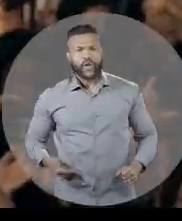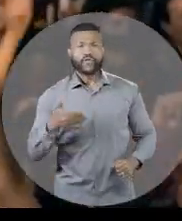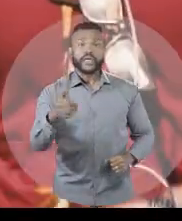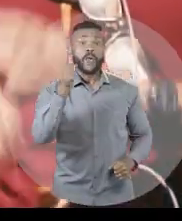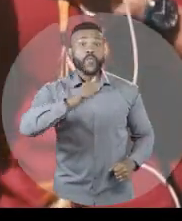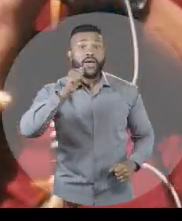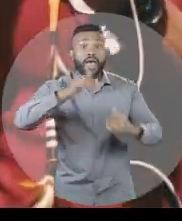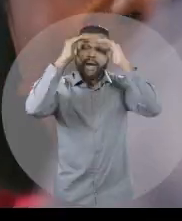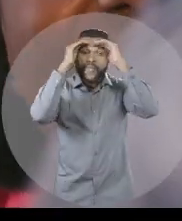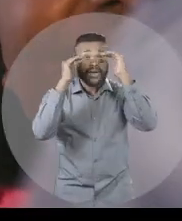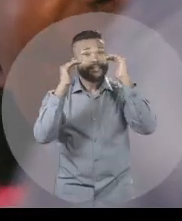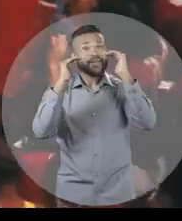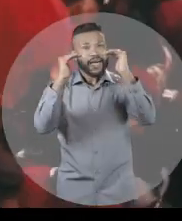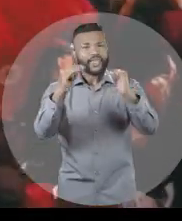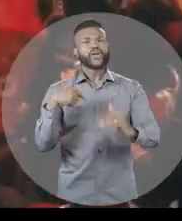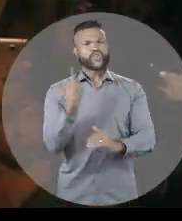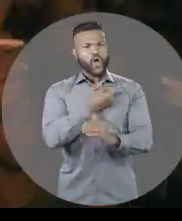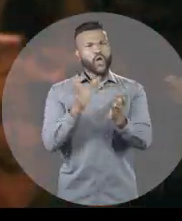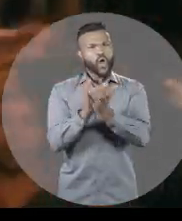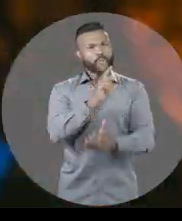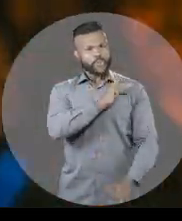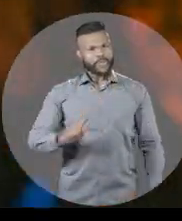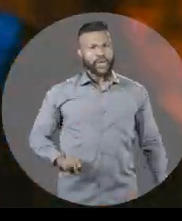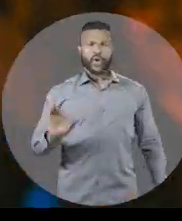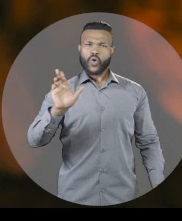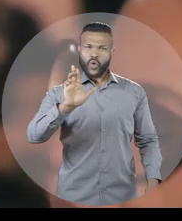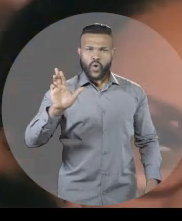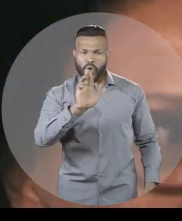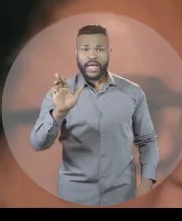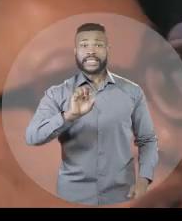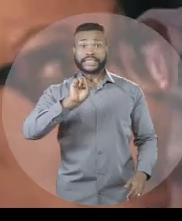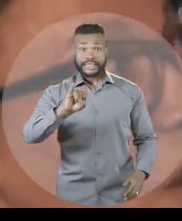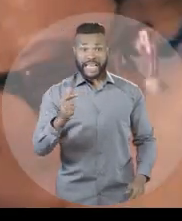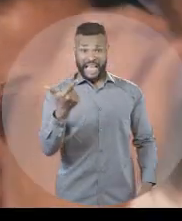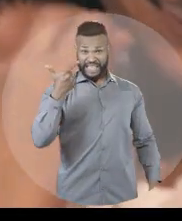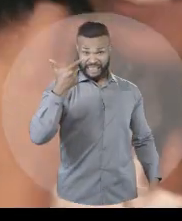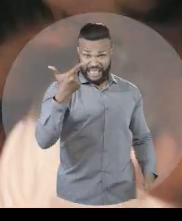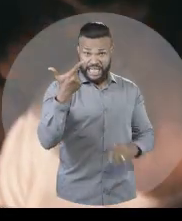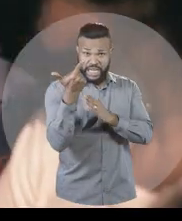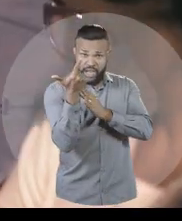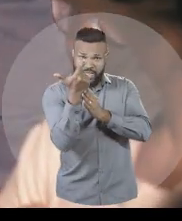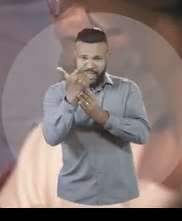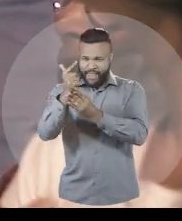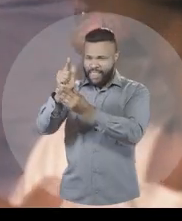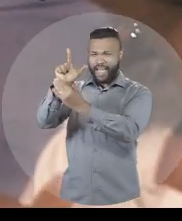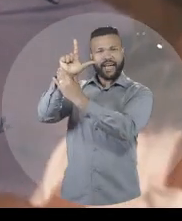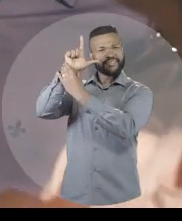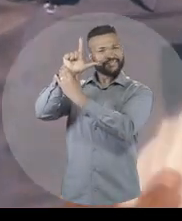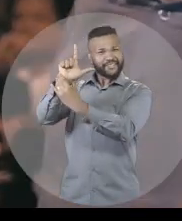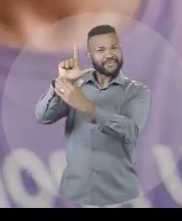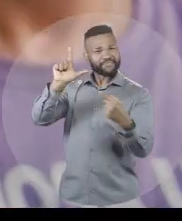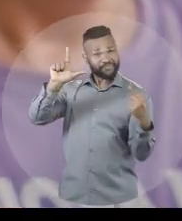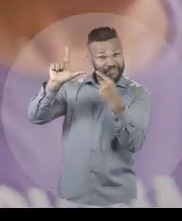que a mulher vai ser respeitada o presidente lula andré josé assim é só a gente